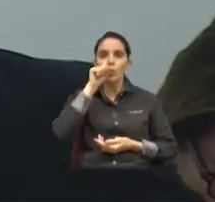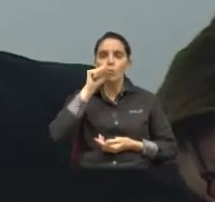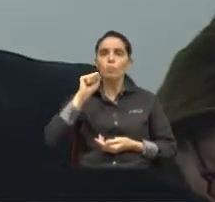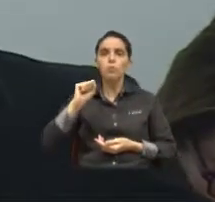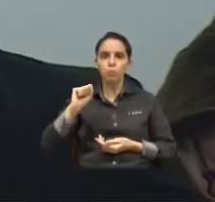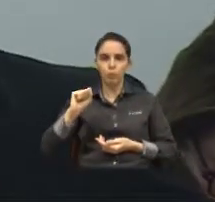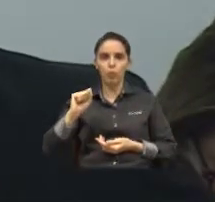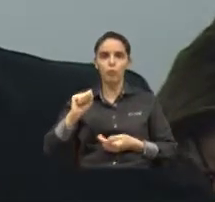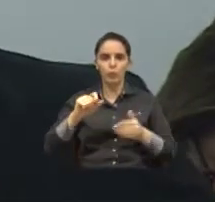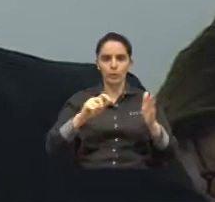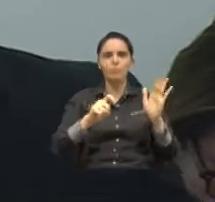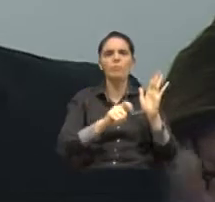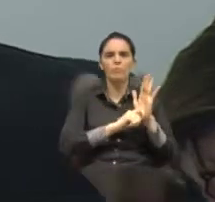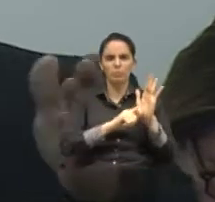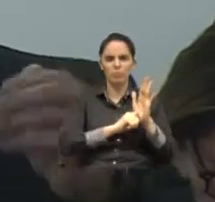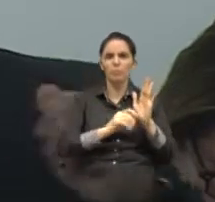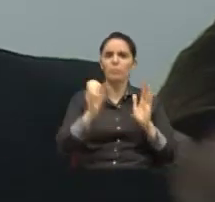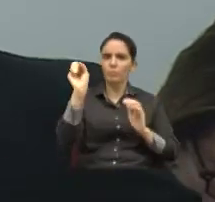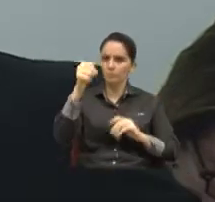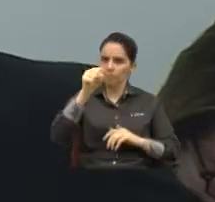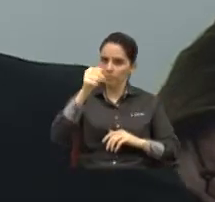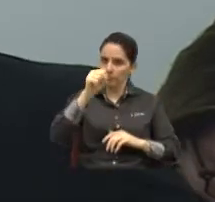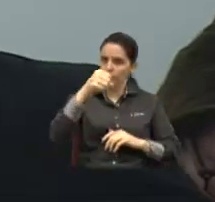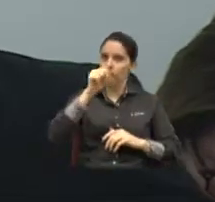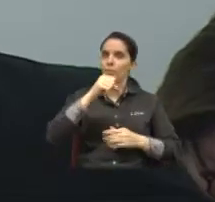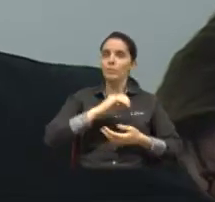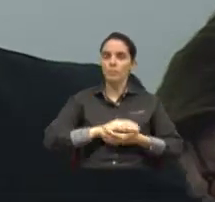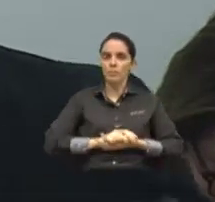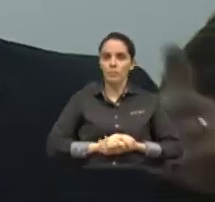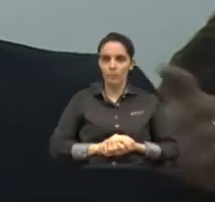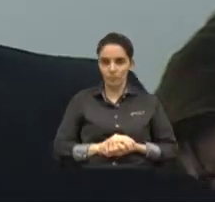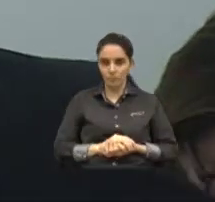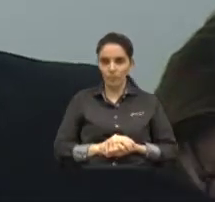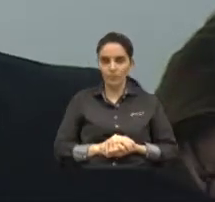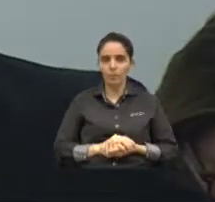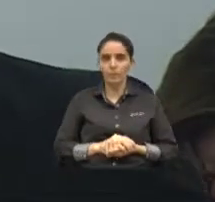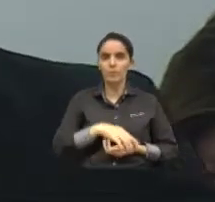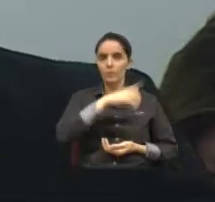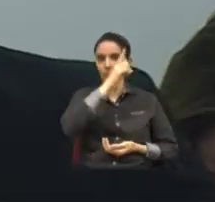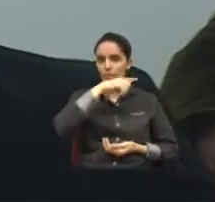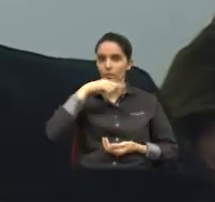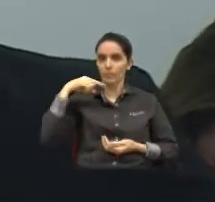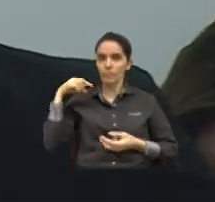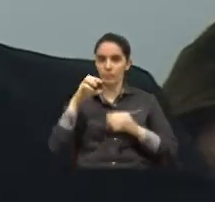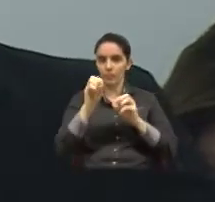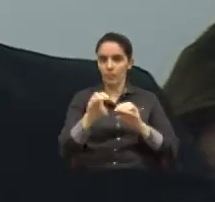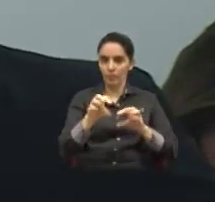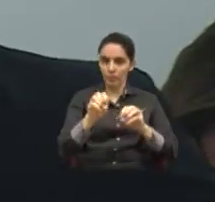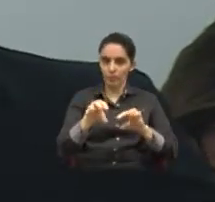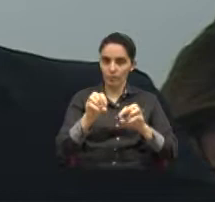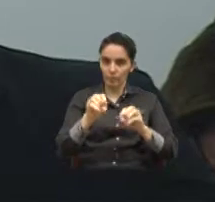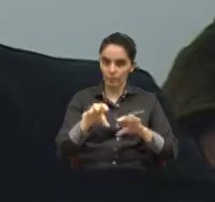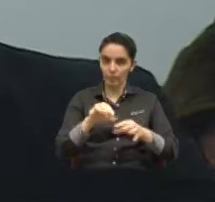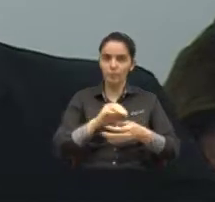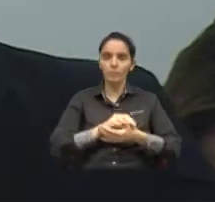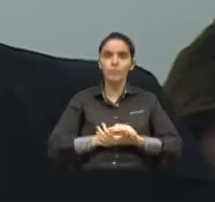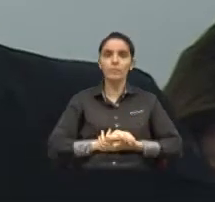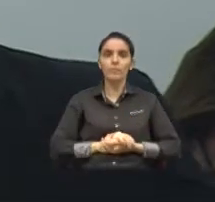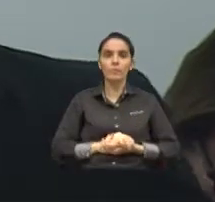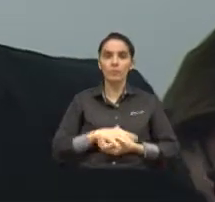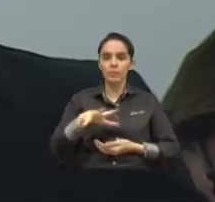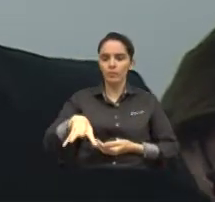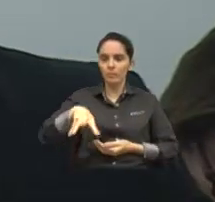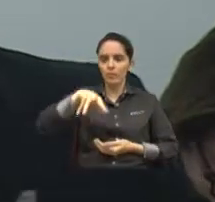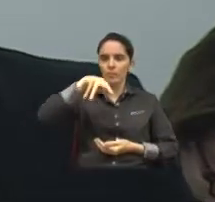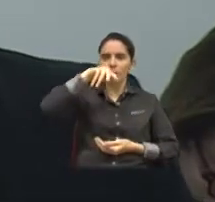pessoa está ali inalando, como a doutora Mayra nos ensinou naquela ocasião, que ela está